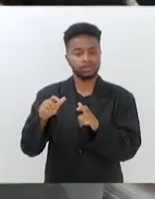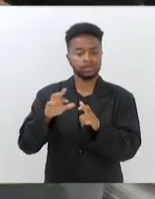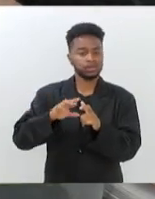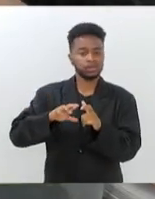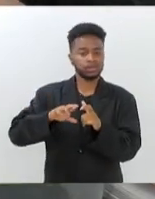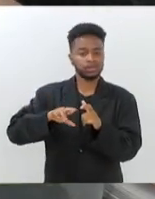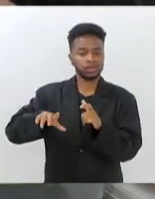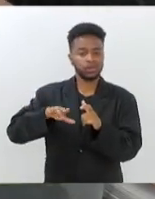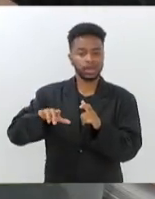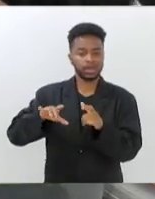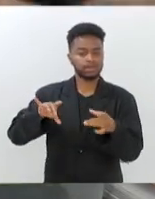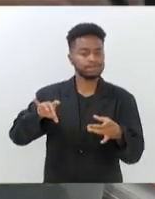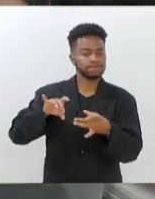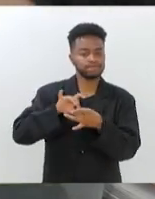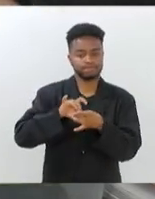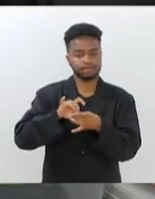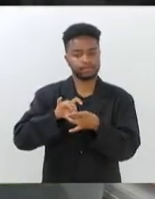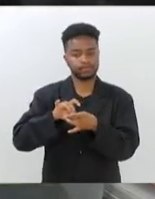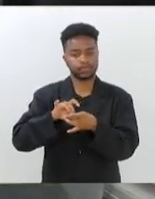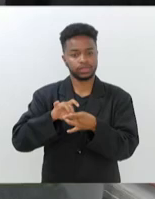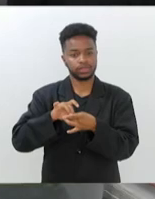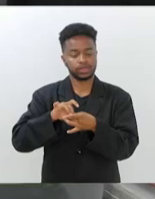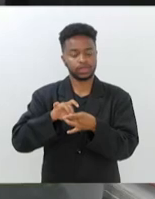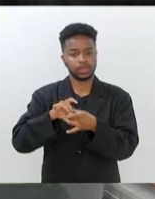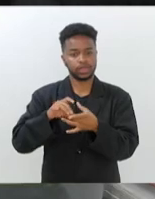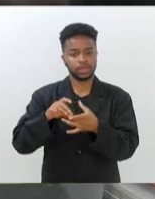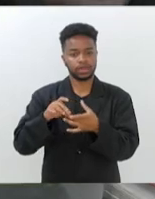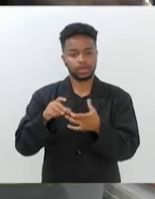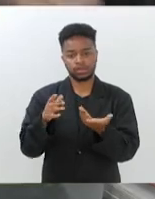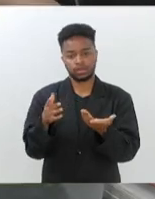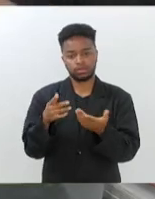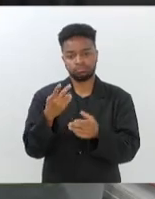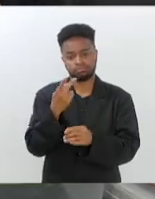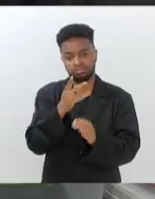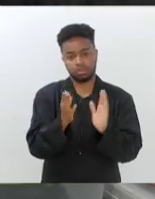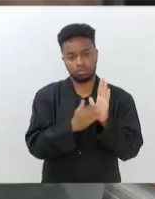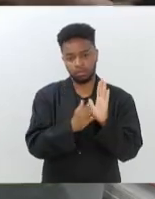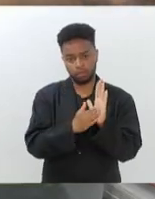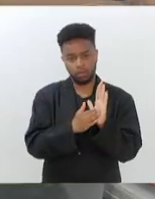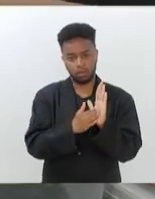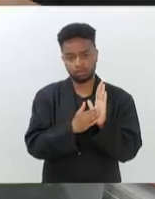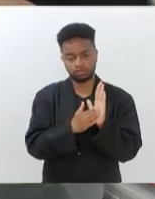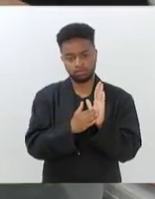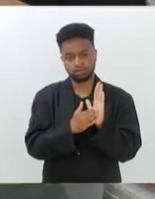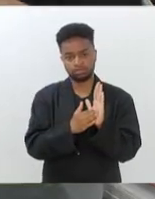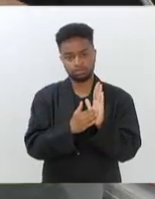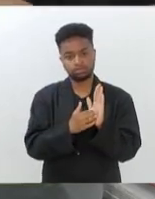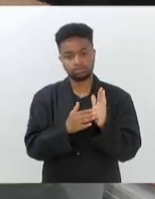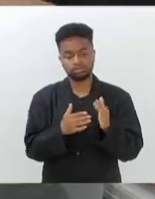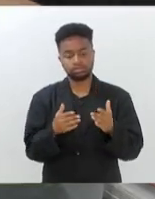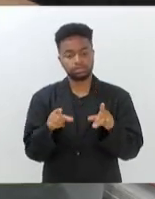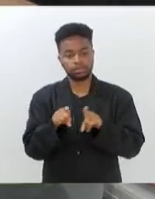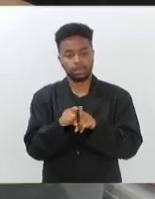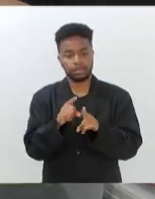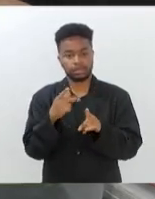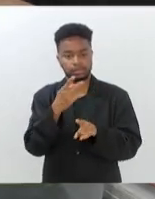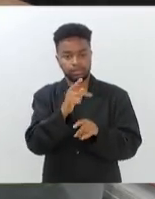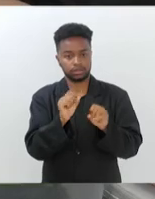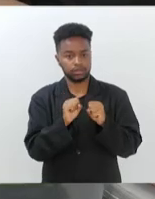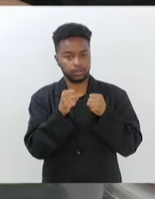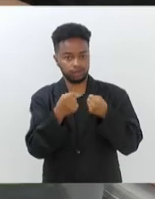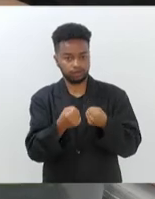afetos aos seus as suas propostas as suas defesas ideológicas o